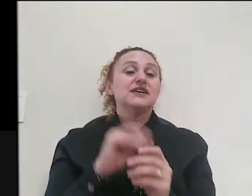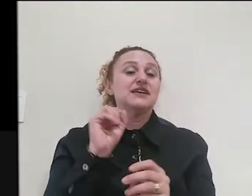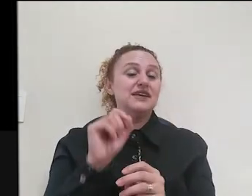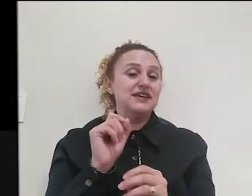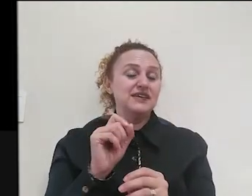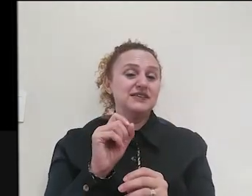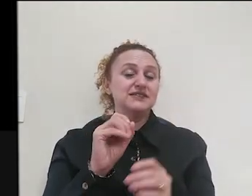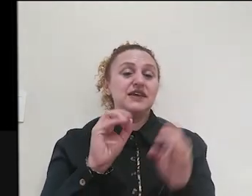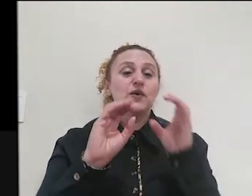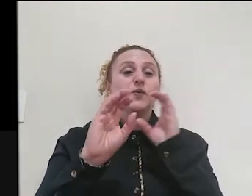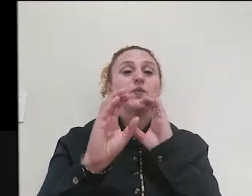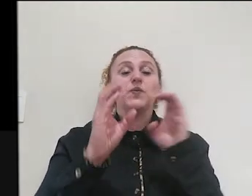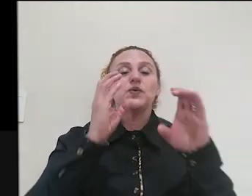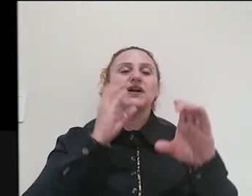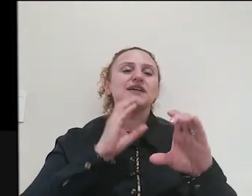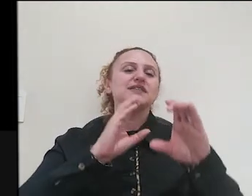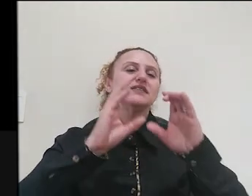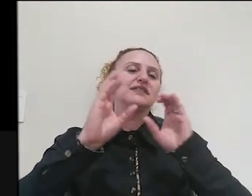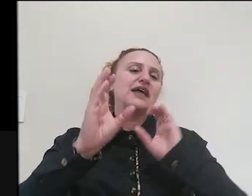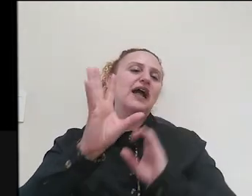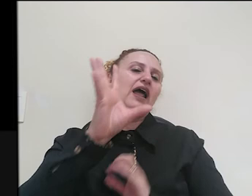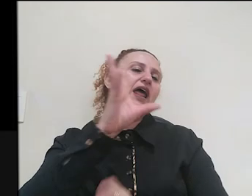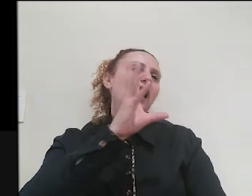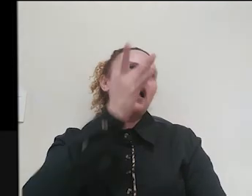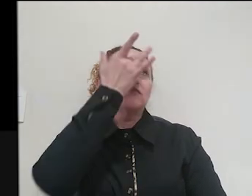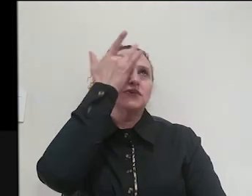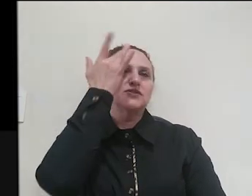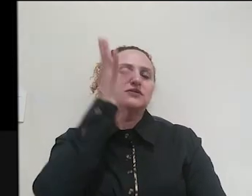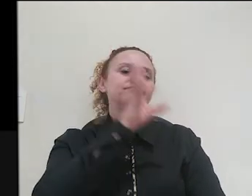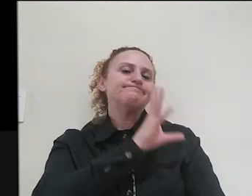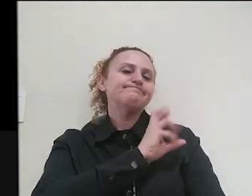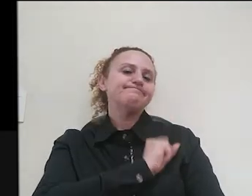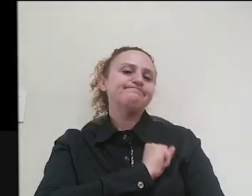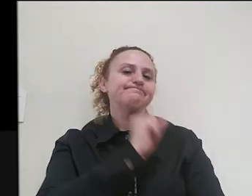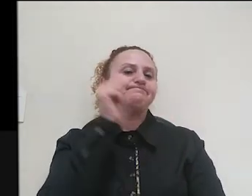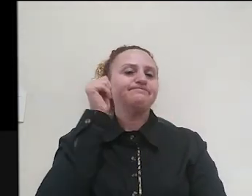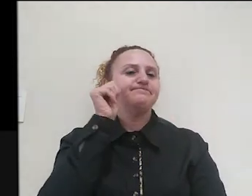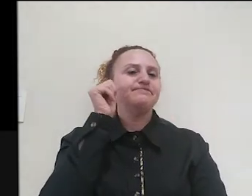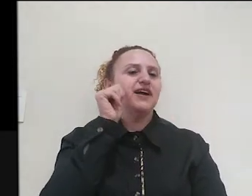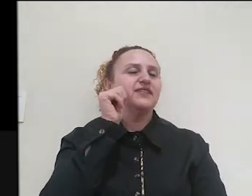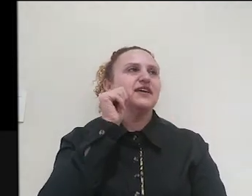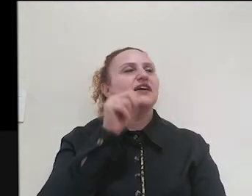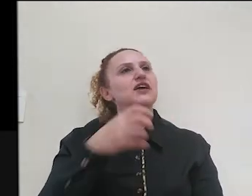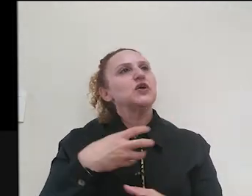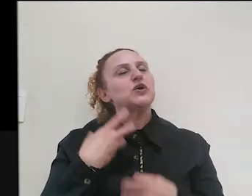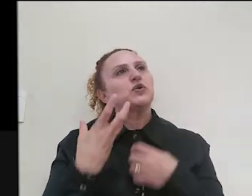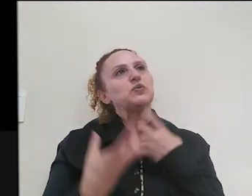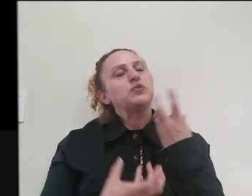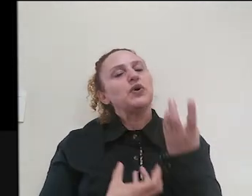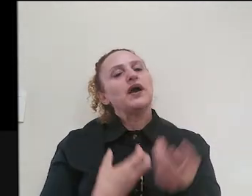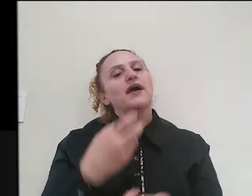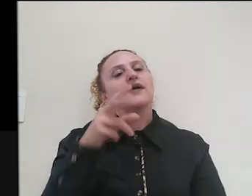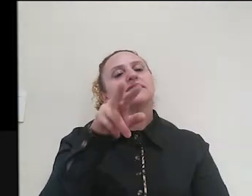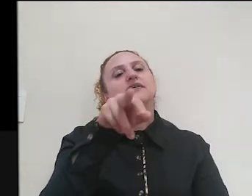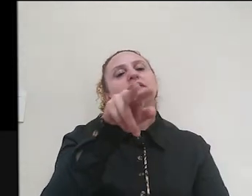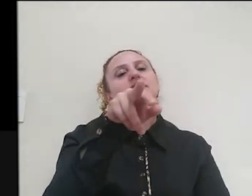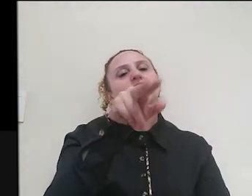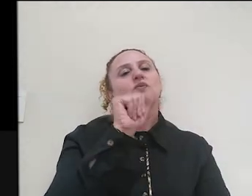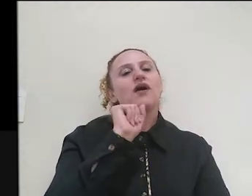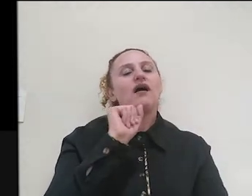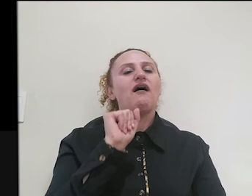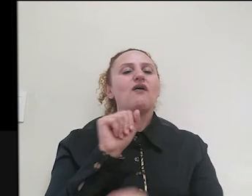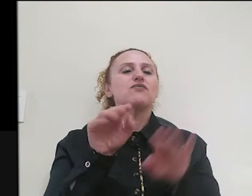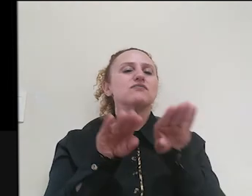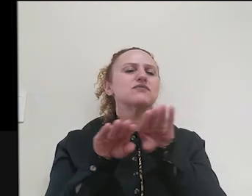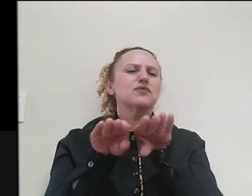esse é um cantar de exaltação à amada, em que a gente vai ter o poeta como se afirmando como um pastor, né? Mas notem